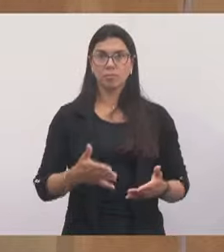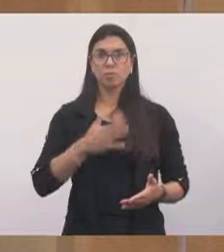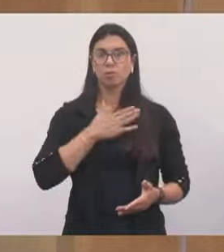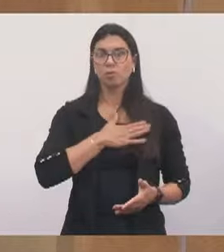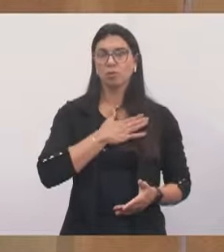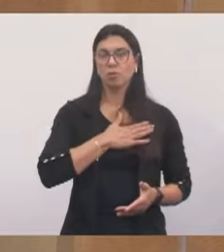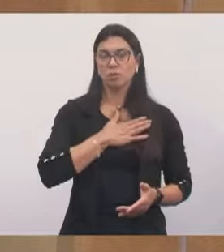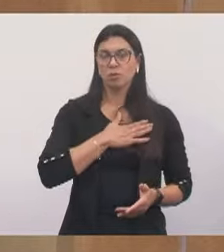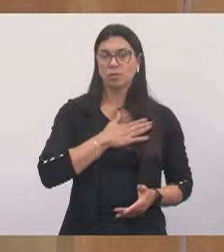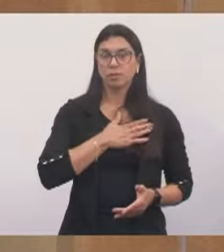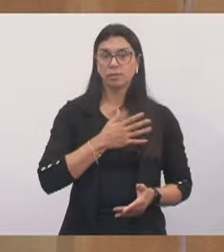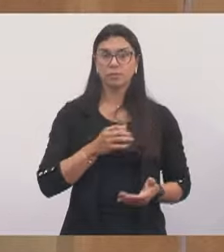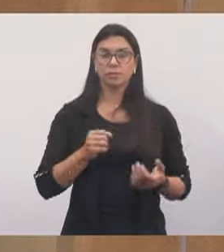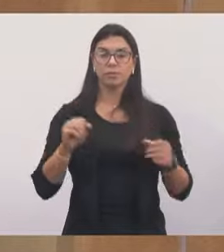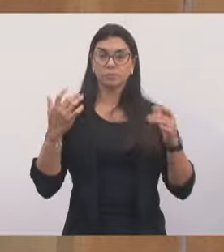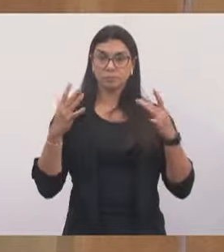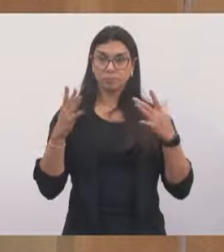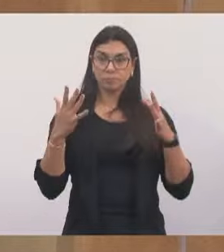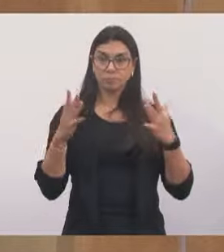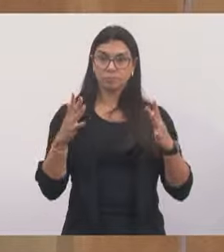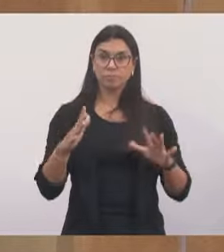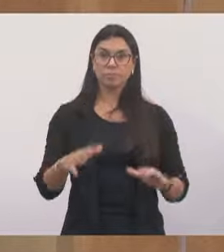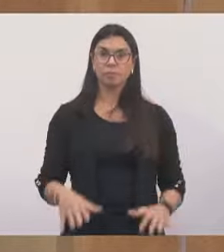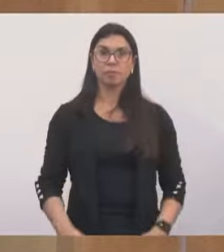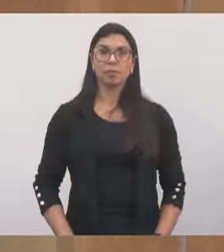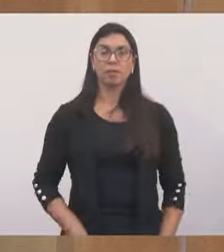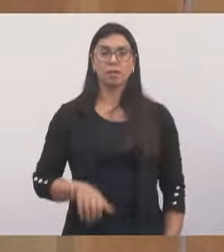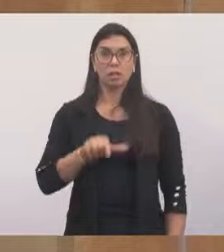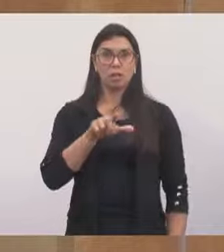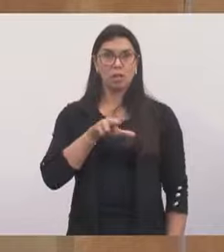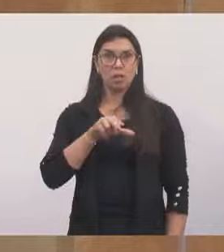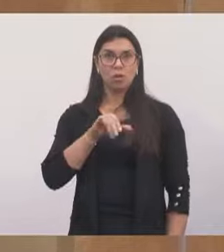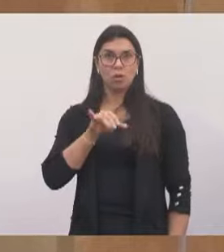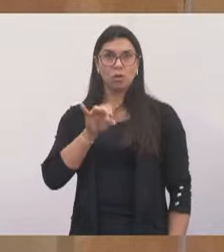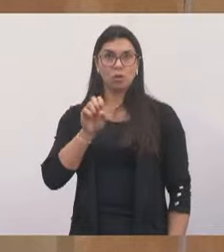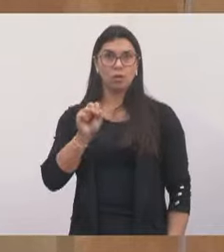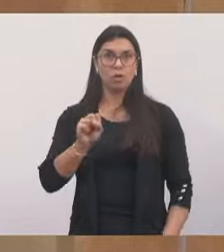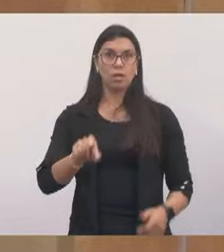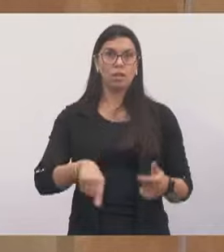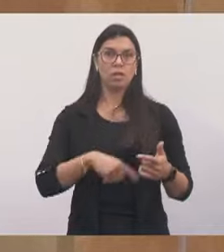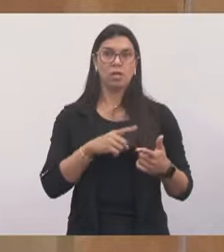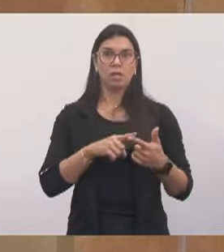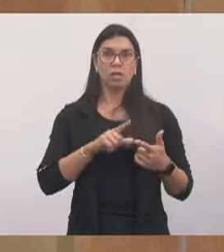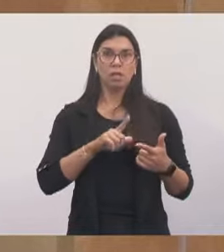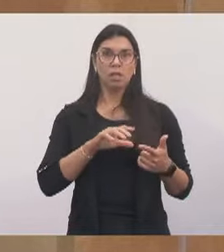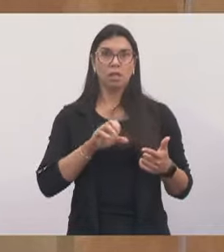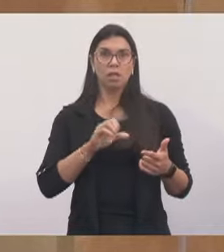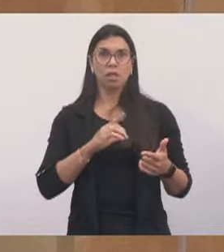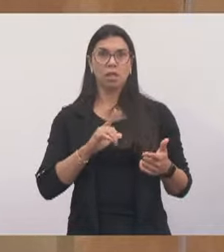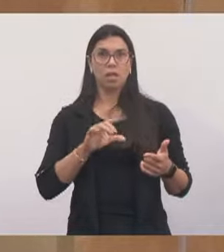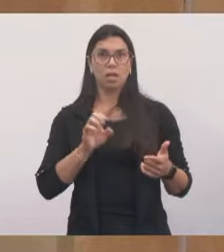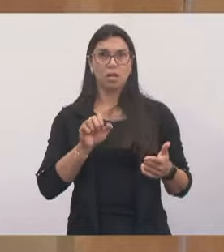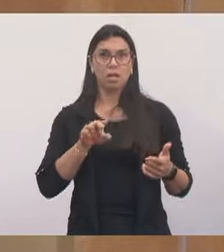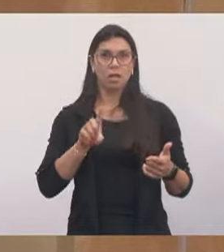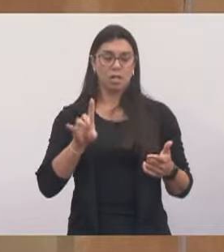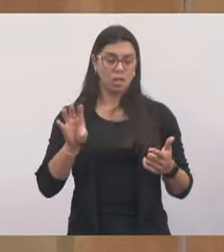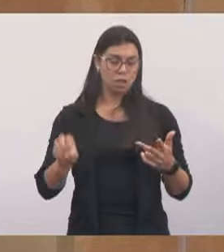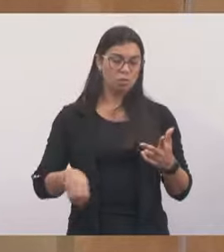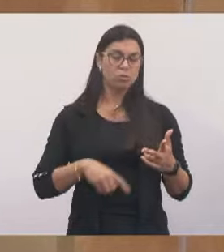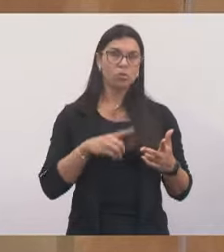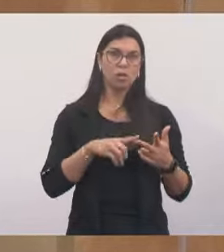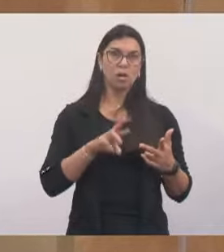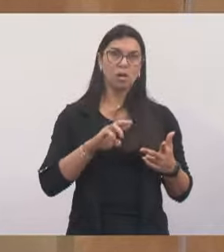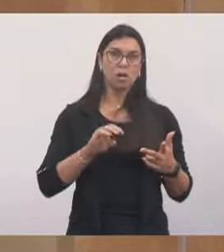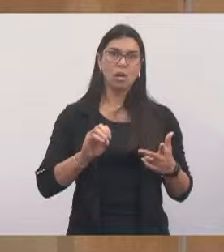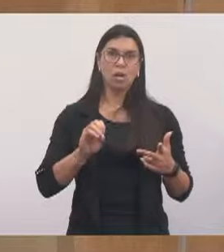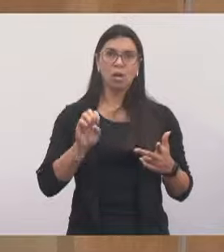gostaria aí de parabenizar, né, o Luiz, Cláudio, mandar também um abraço a Rose, sei